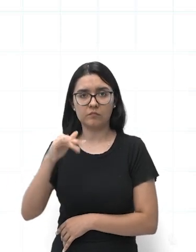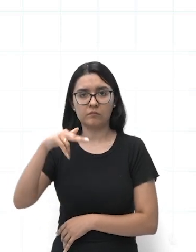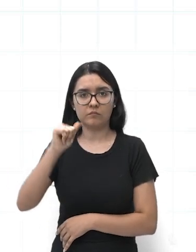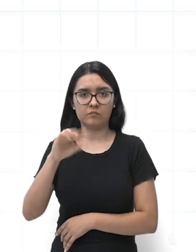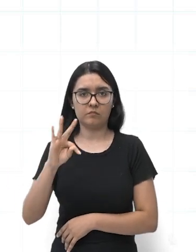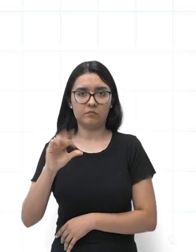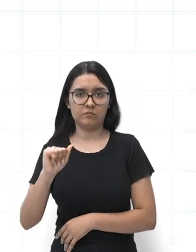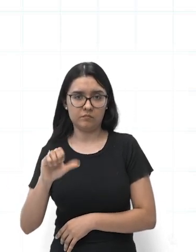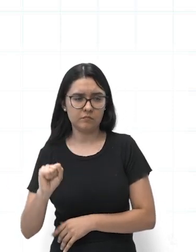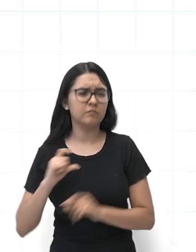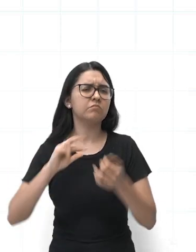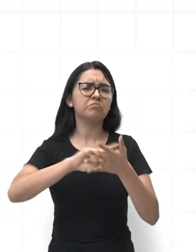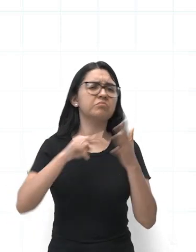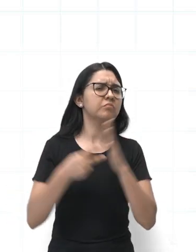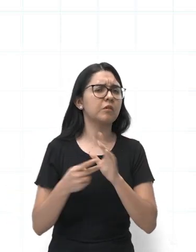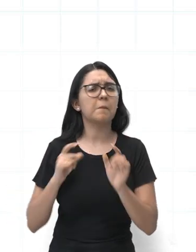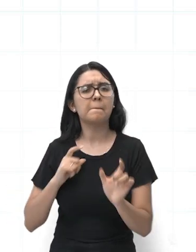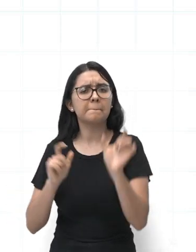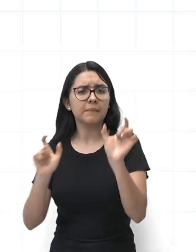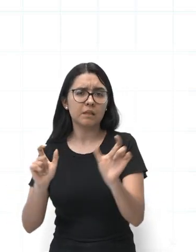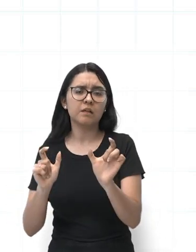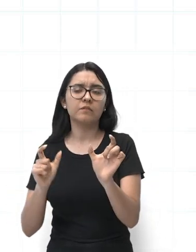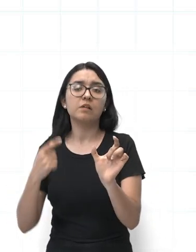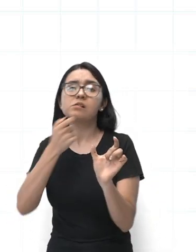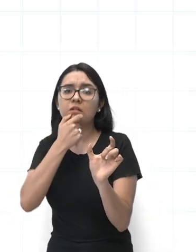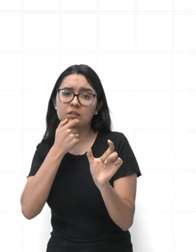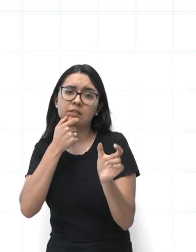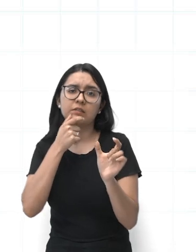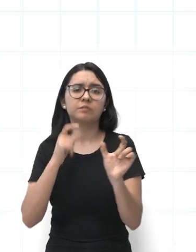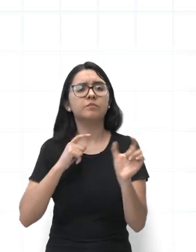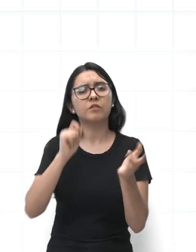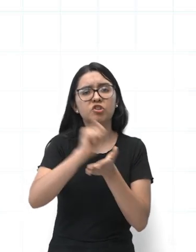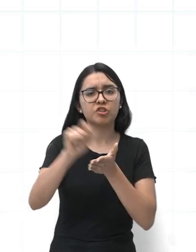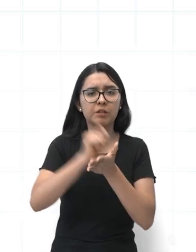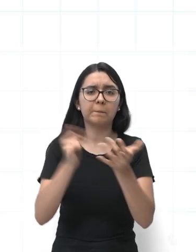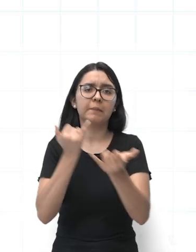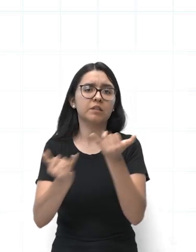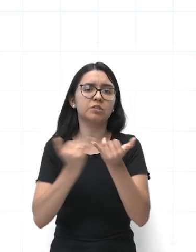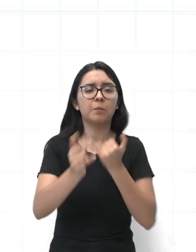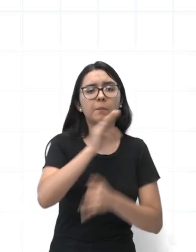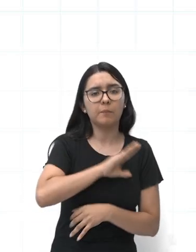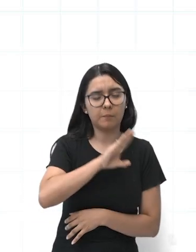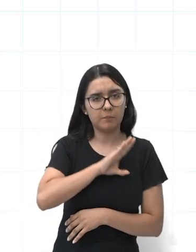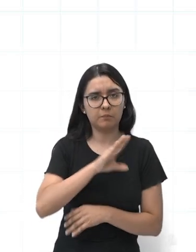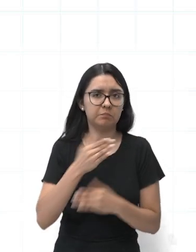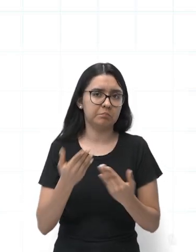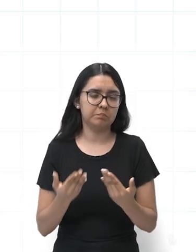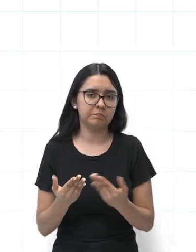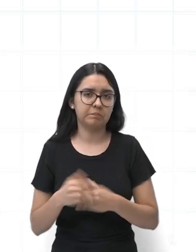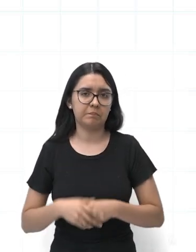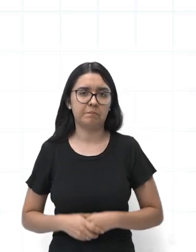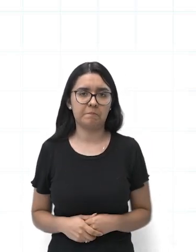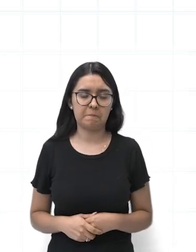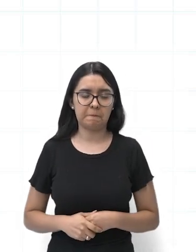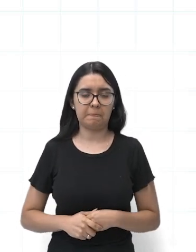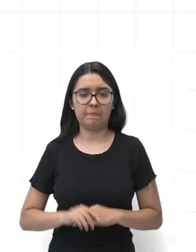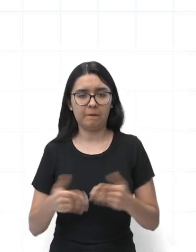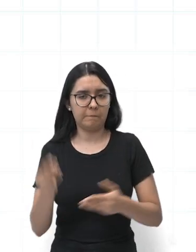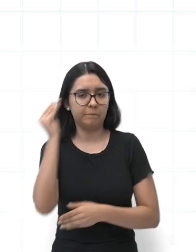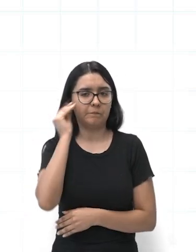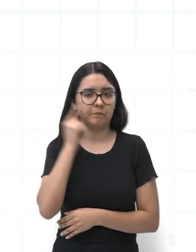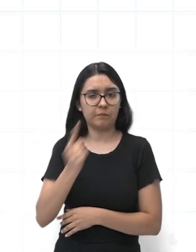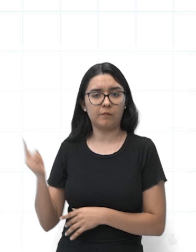em inglês que têm a escrita parecida com a palavra em português. Vejam